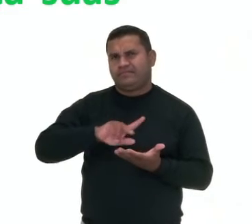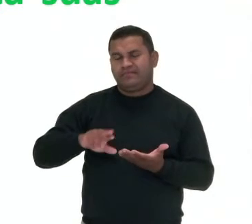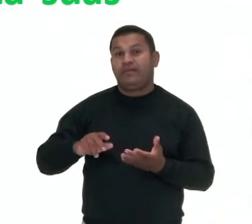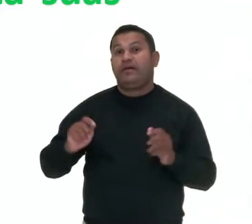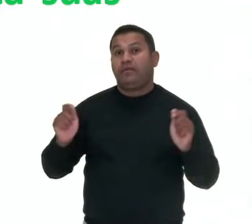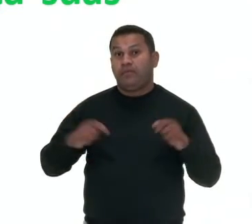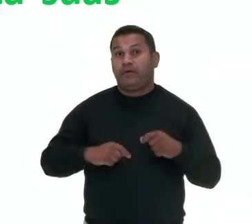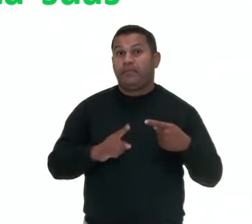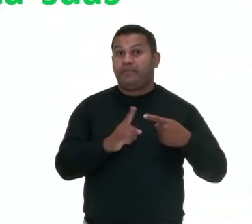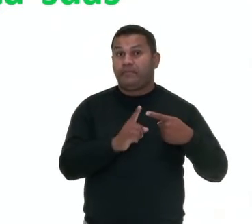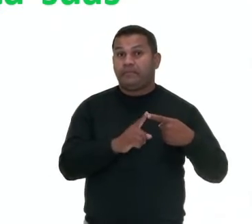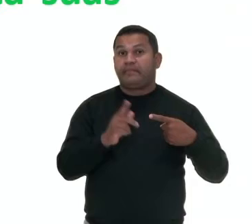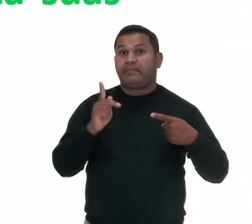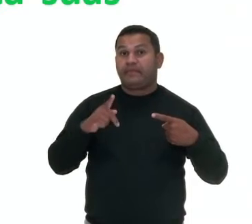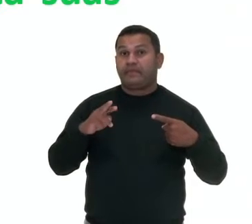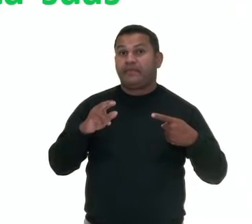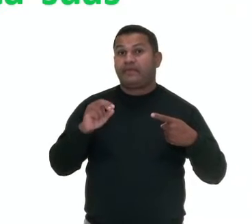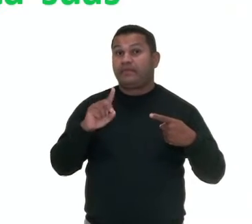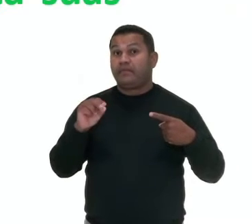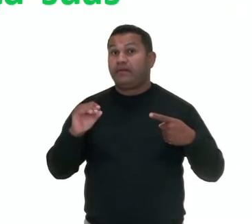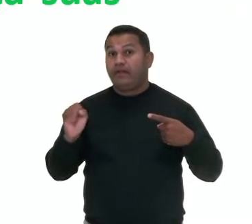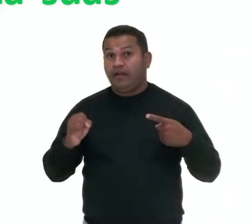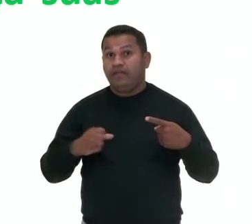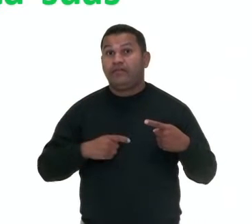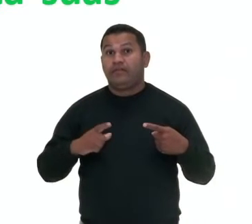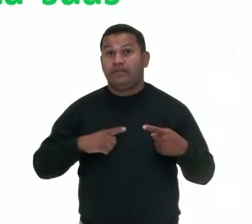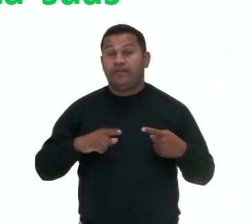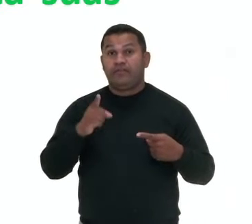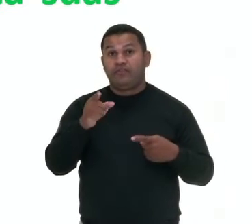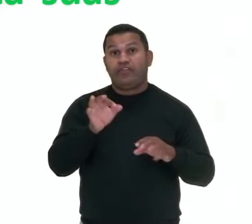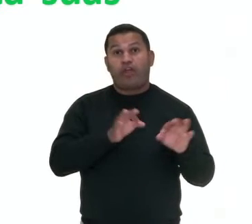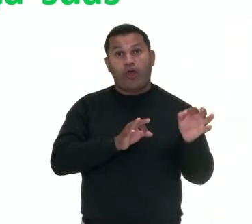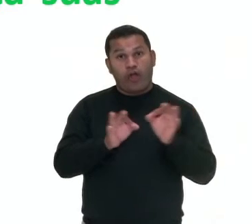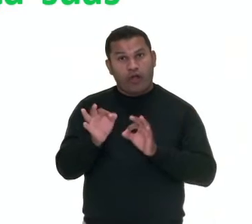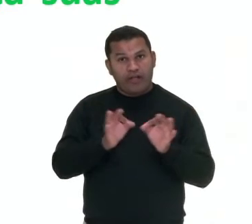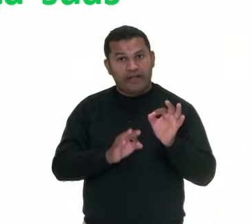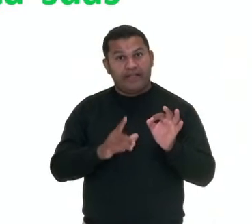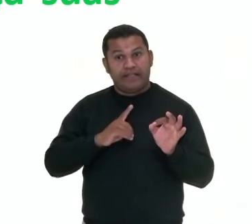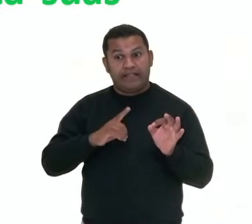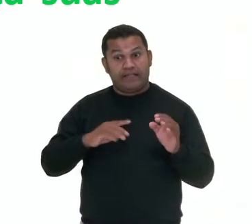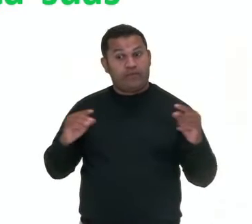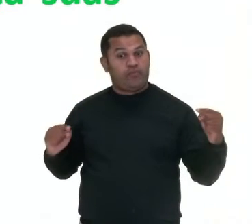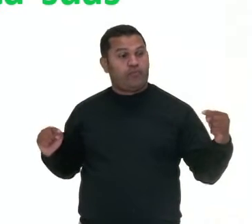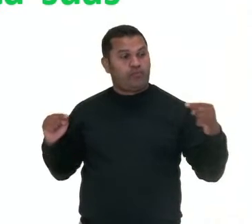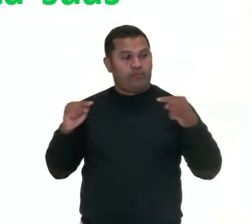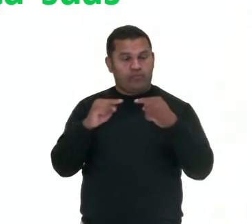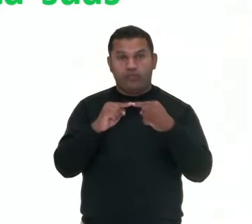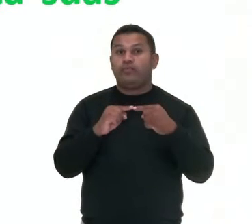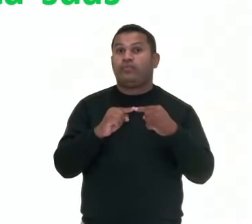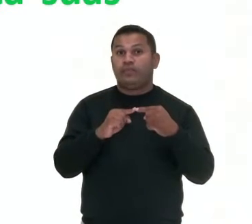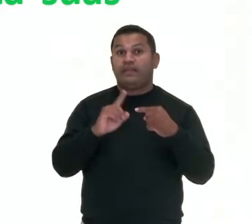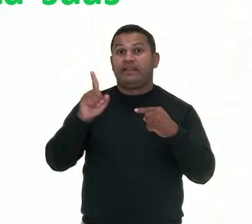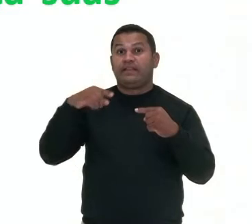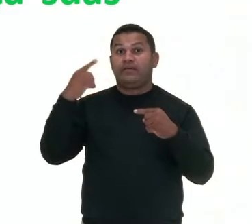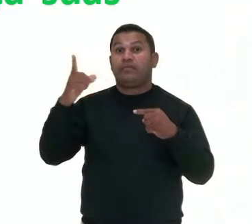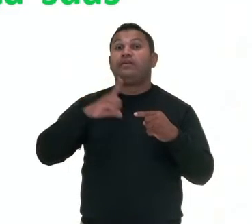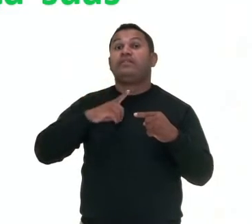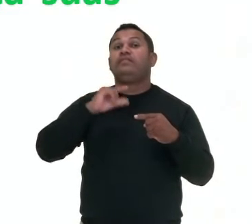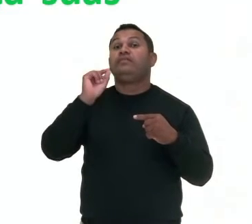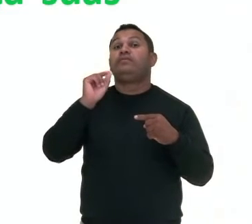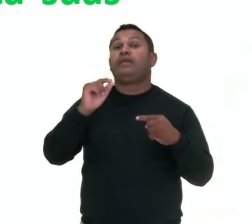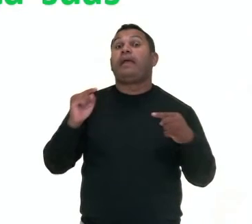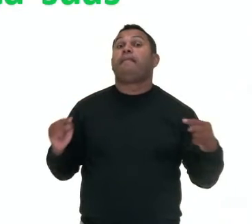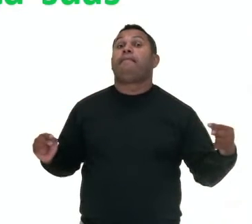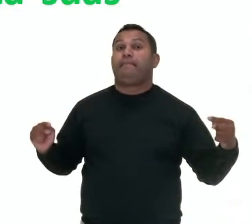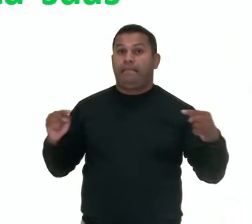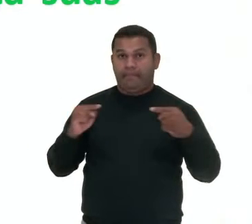prazo nas metas. Após a determinação da sua meta, Você precisa estabelecer os prazos. Uma dica é analisar suas